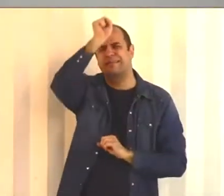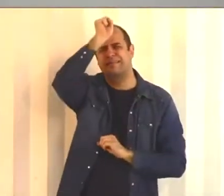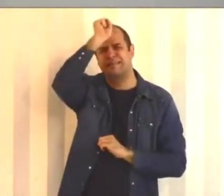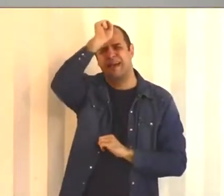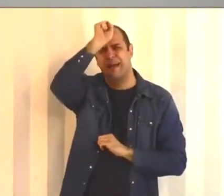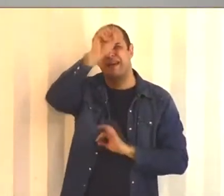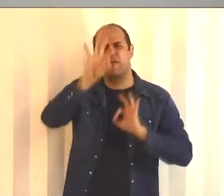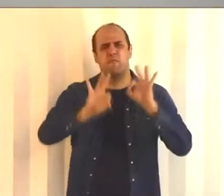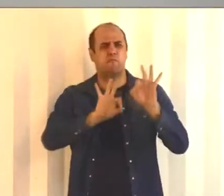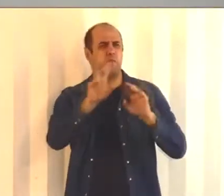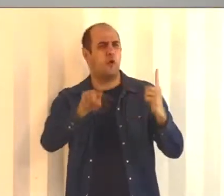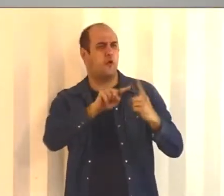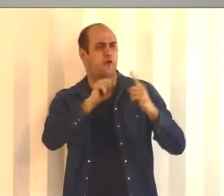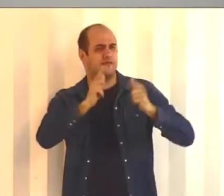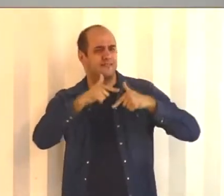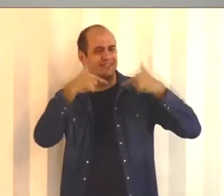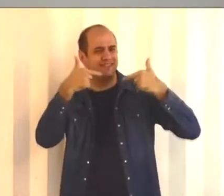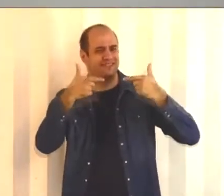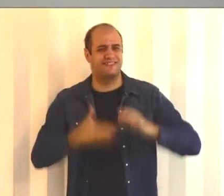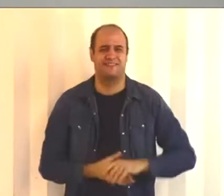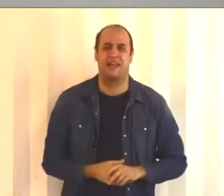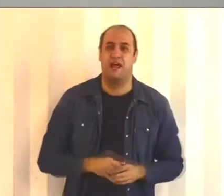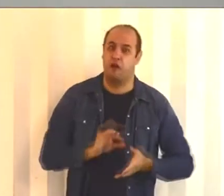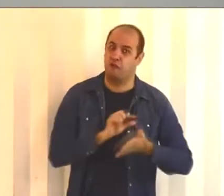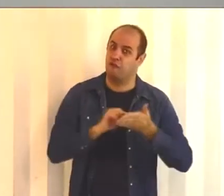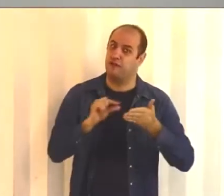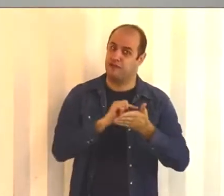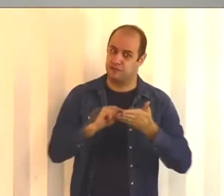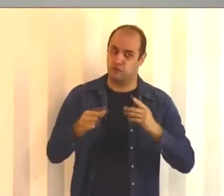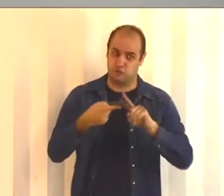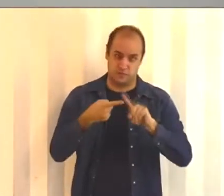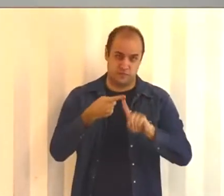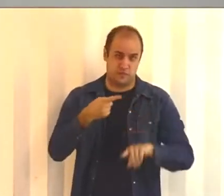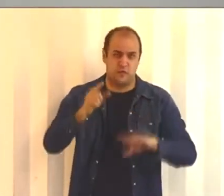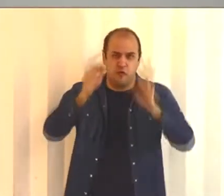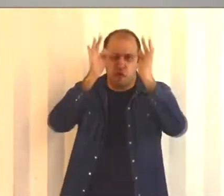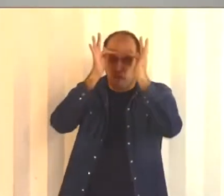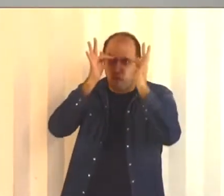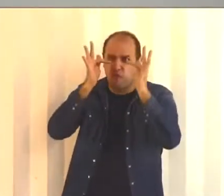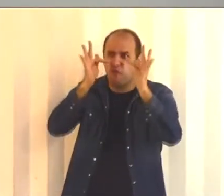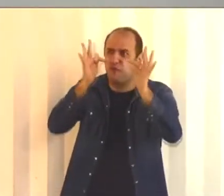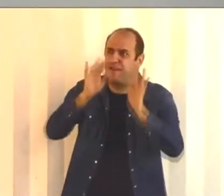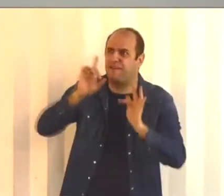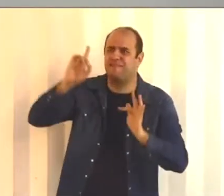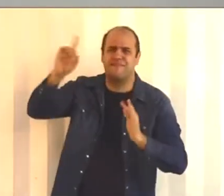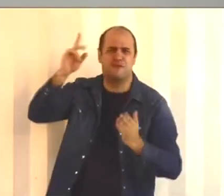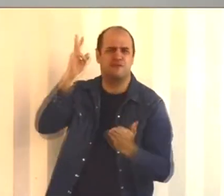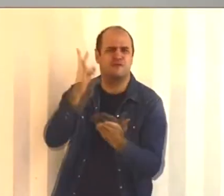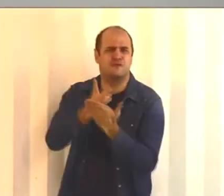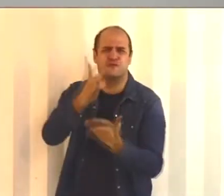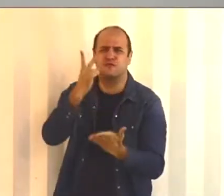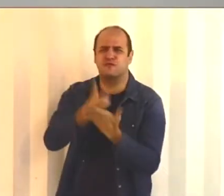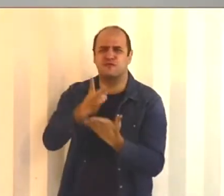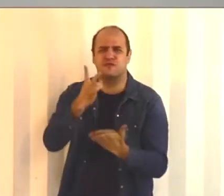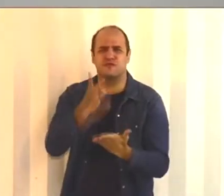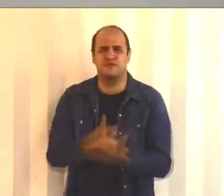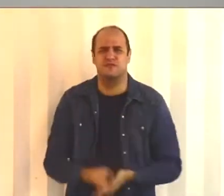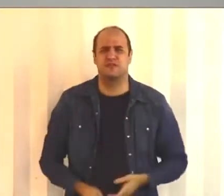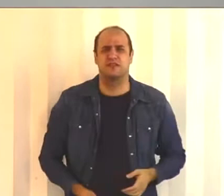motivo para o riso. O versículo 1 então nos mostra a fidelidade imutável de Deus. A